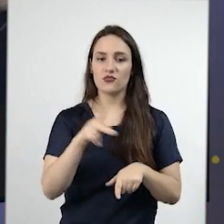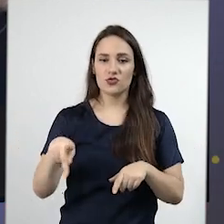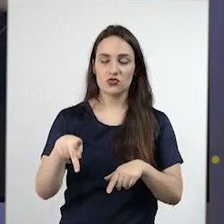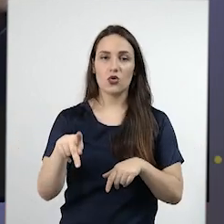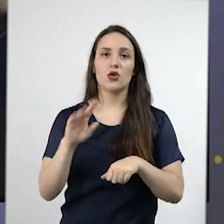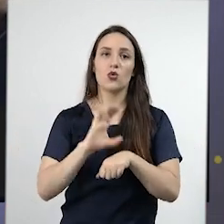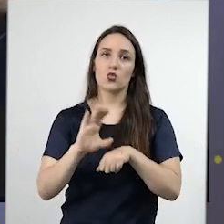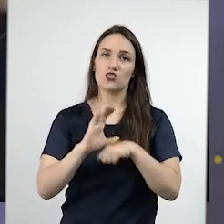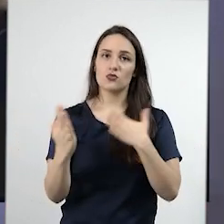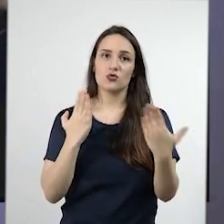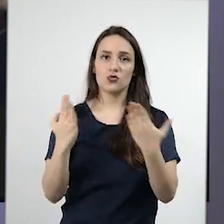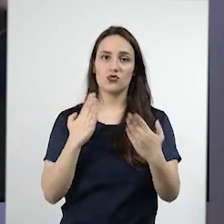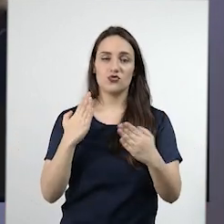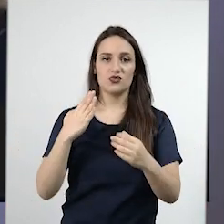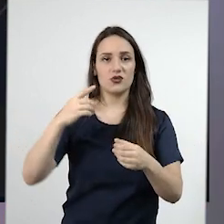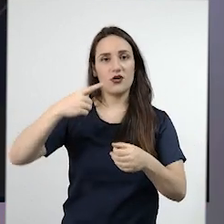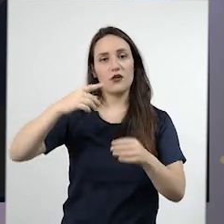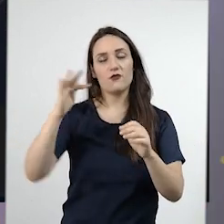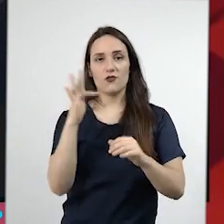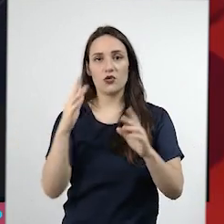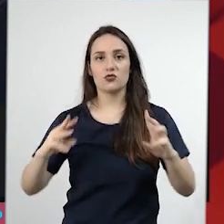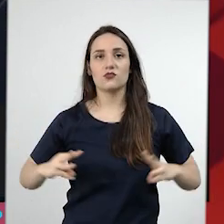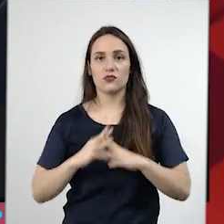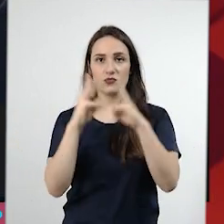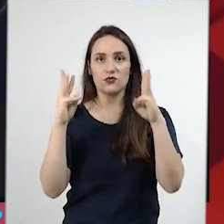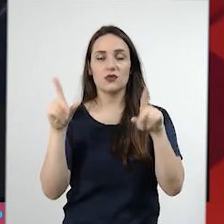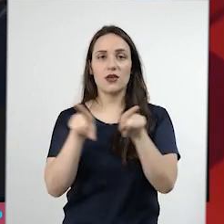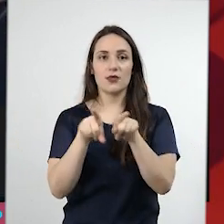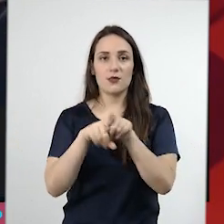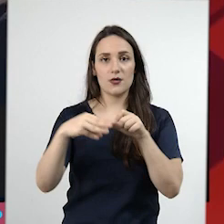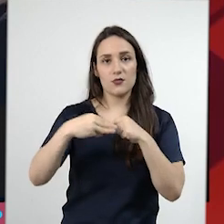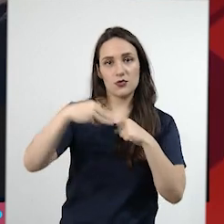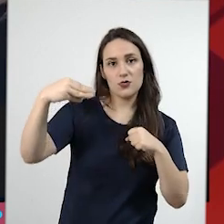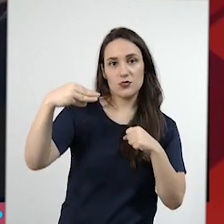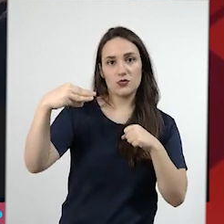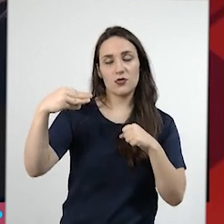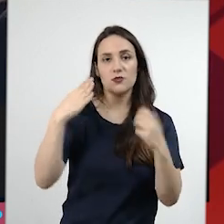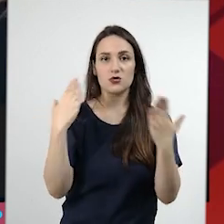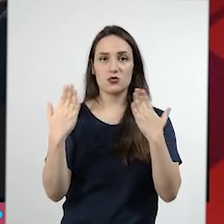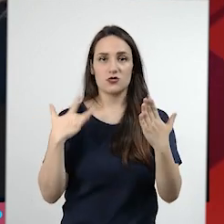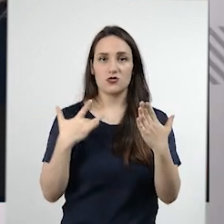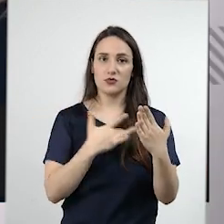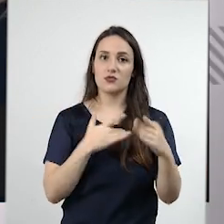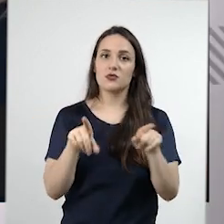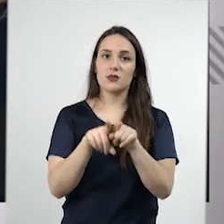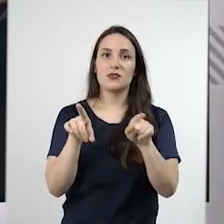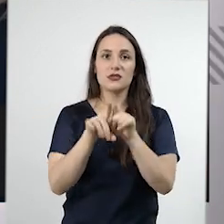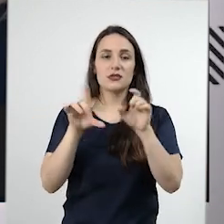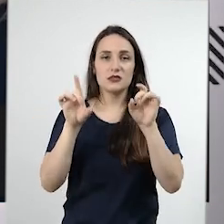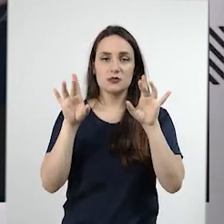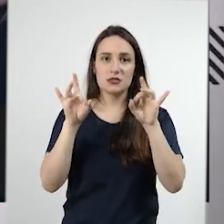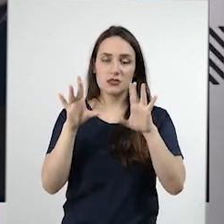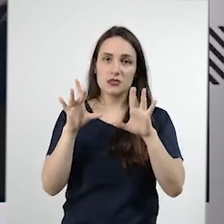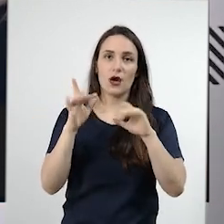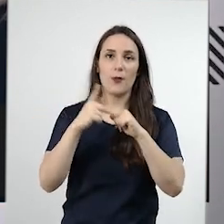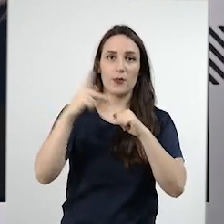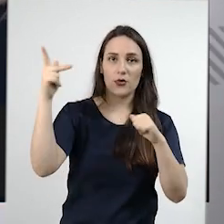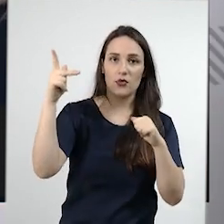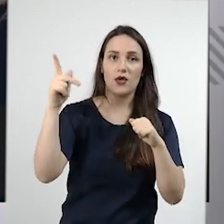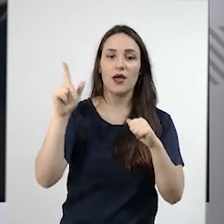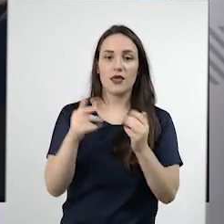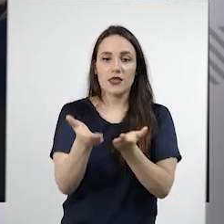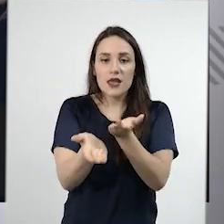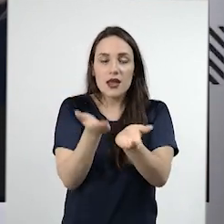psicologia da Uniderp, é mestre em psicologia da saúde e especialista em terapia